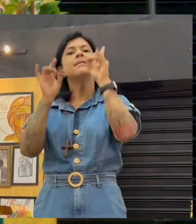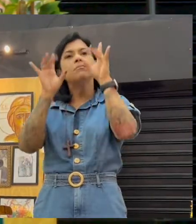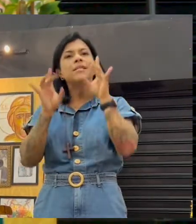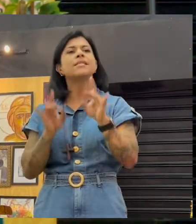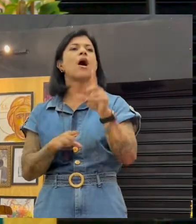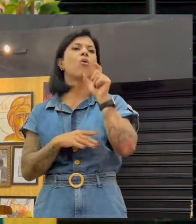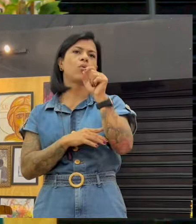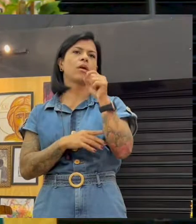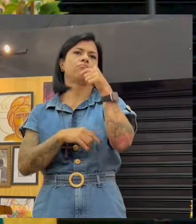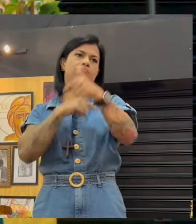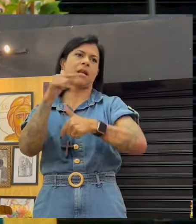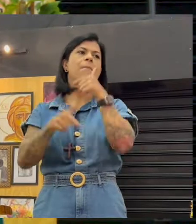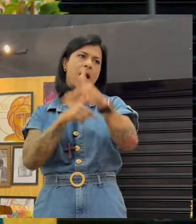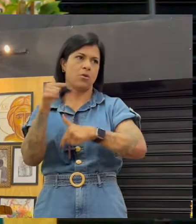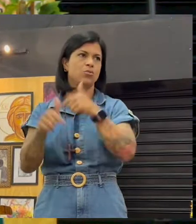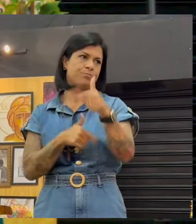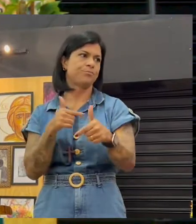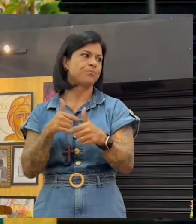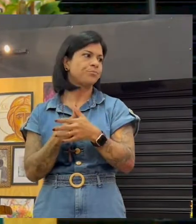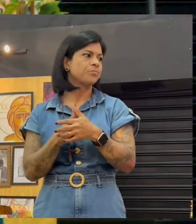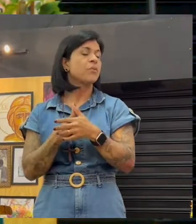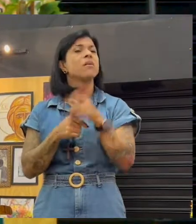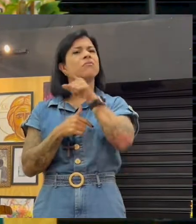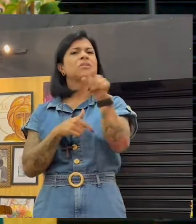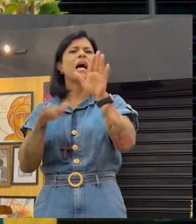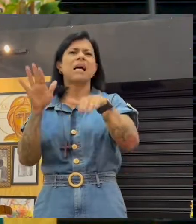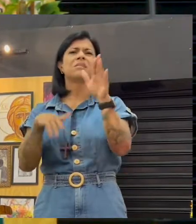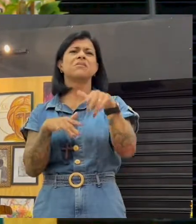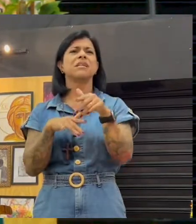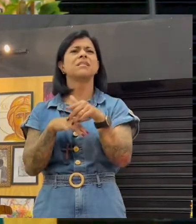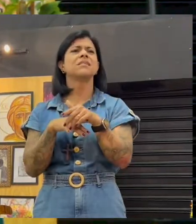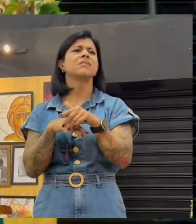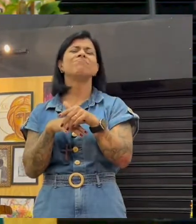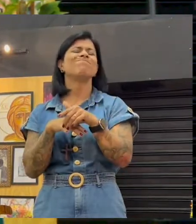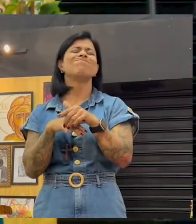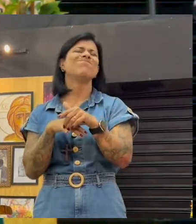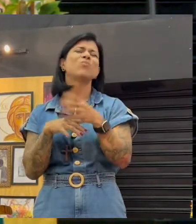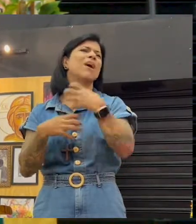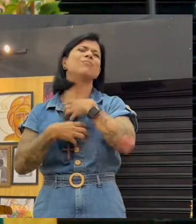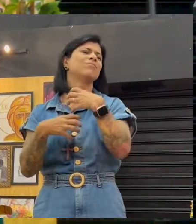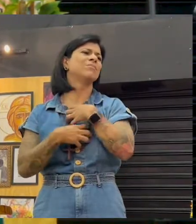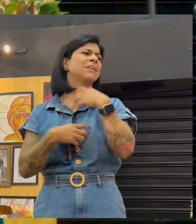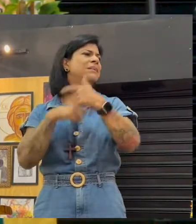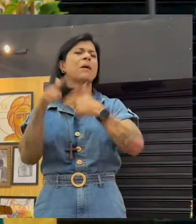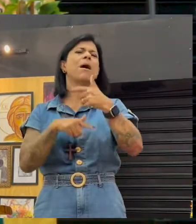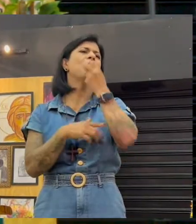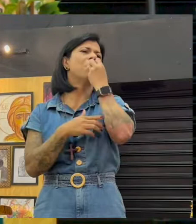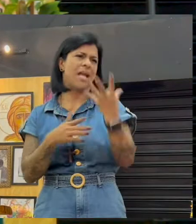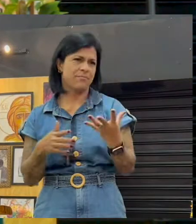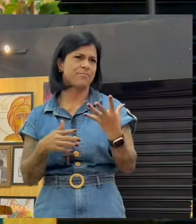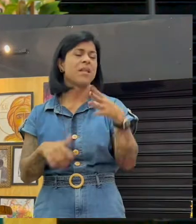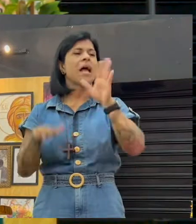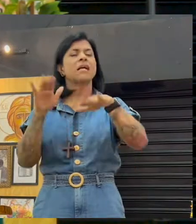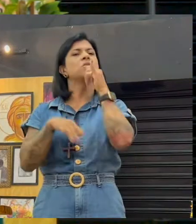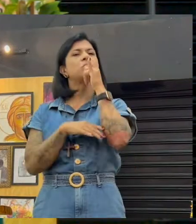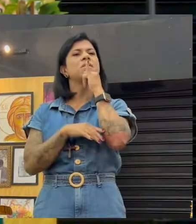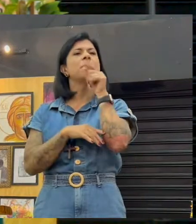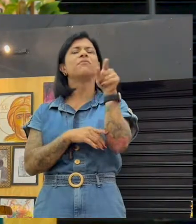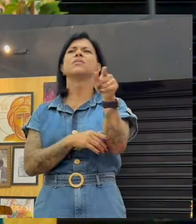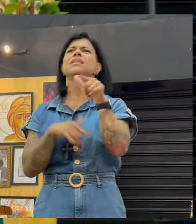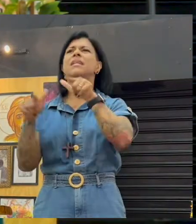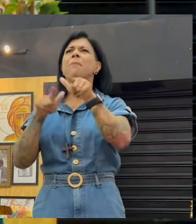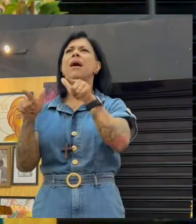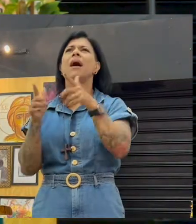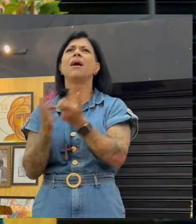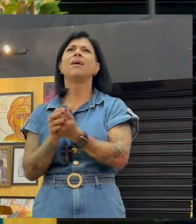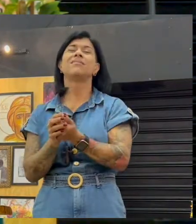casa que é um trabalho. Todo esforço que se faz, todo empenho para a construção de algo é um trabalho. Então, aquelas pessoas que não trabalham fora